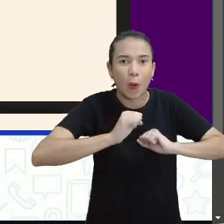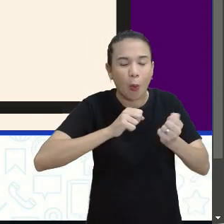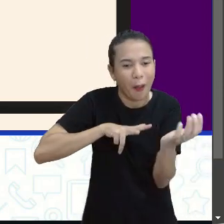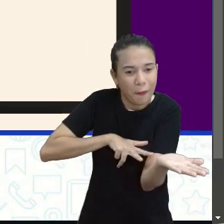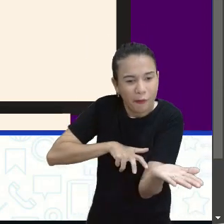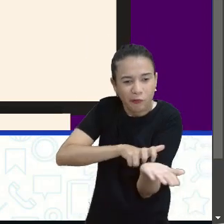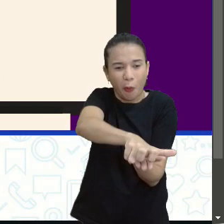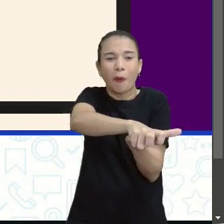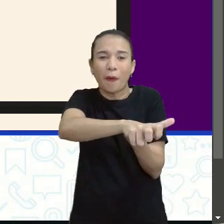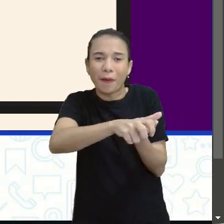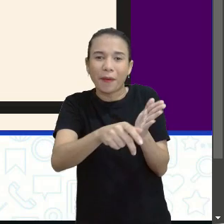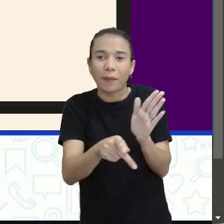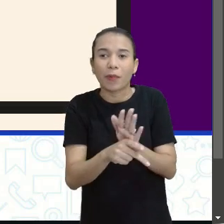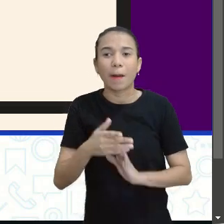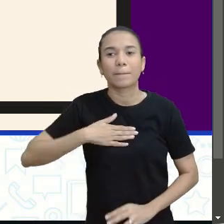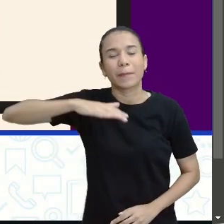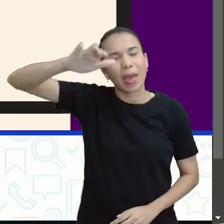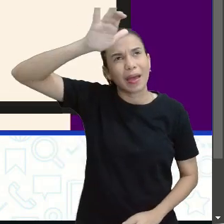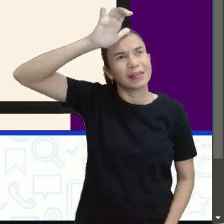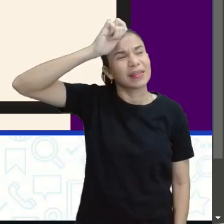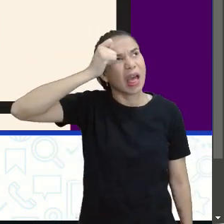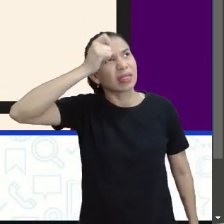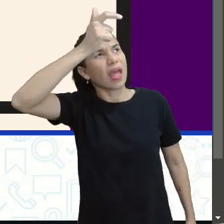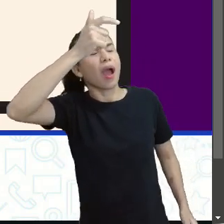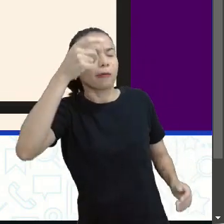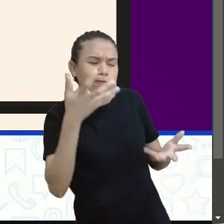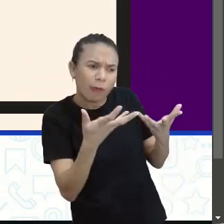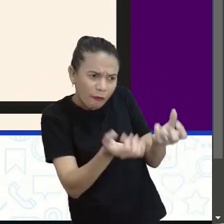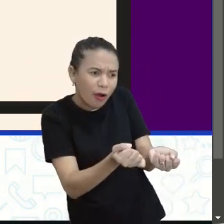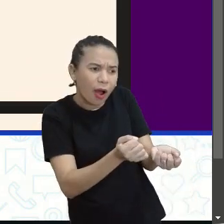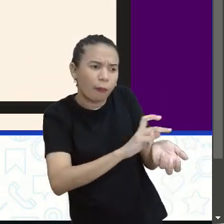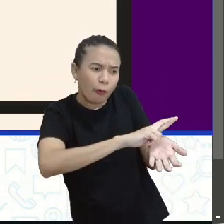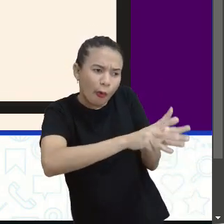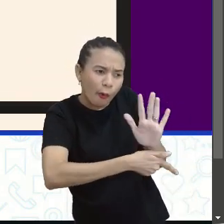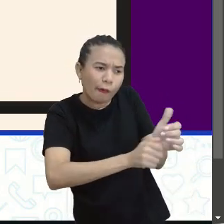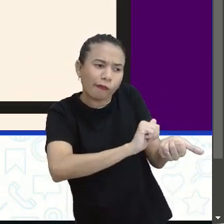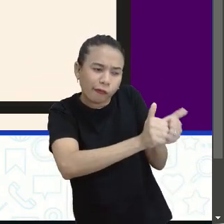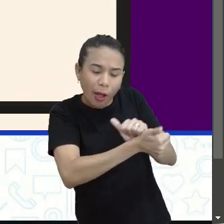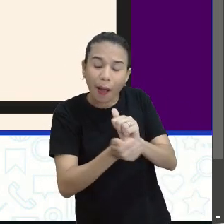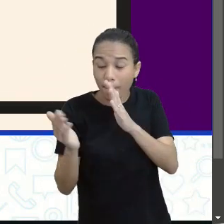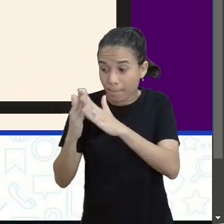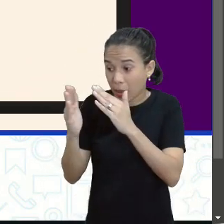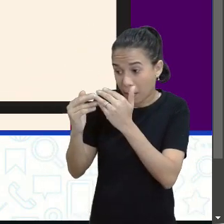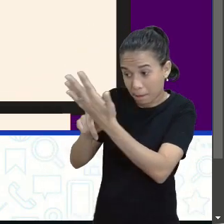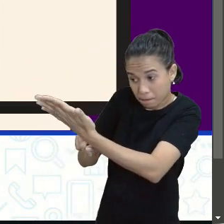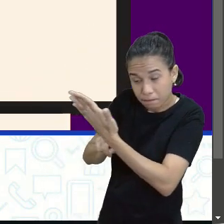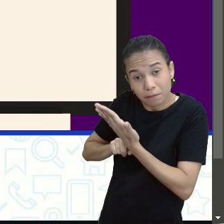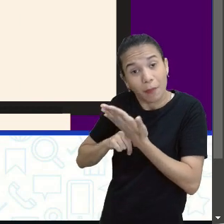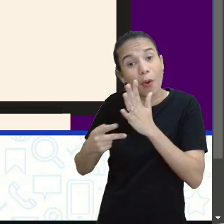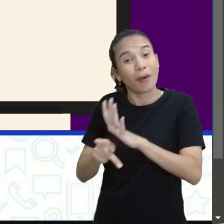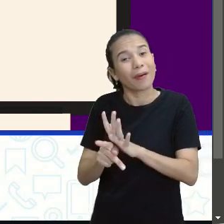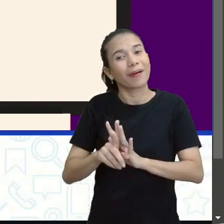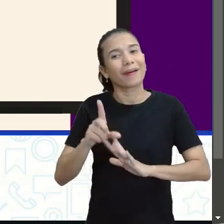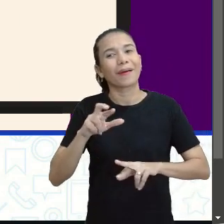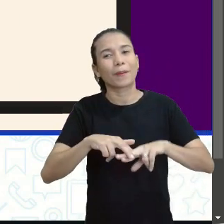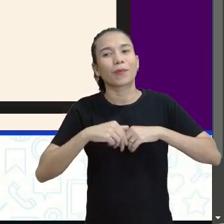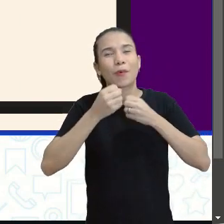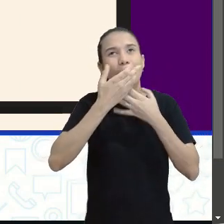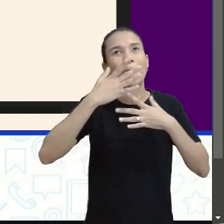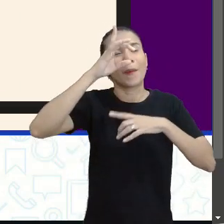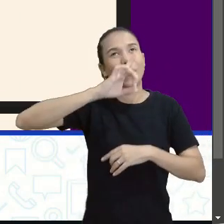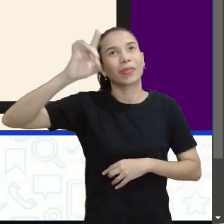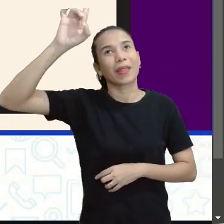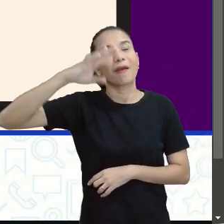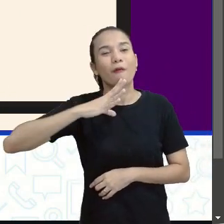era pequeno. Aí minha tia deu essa ideia do atletismo, aí eu pedi para ela me apresentar. E graças ao bom Deus, conheci